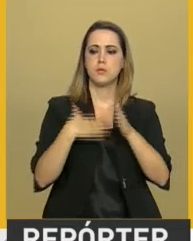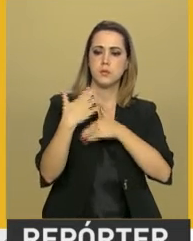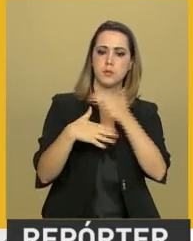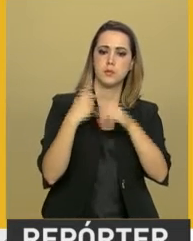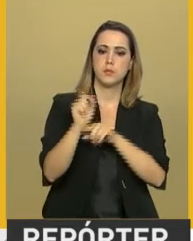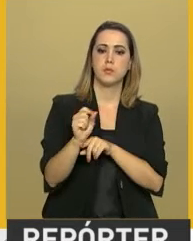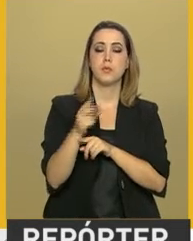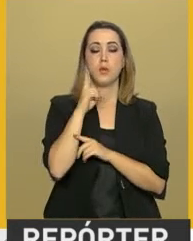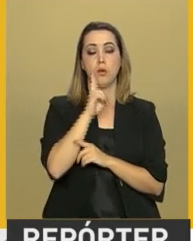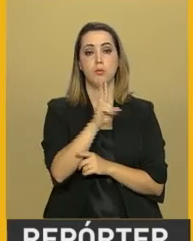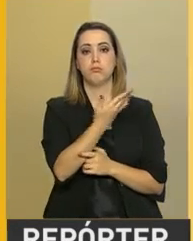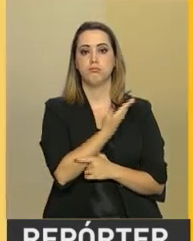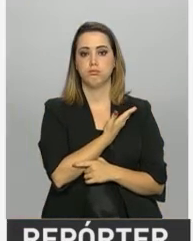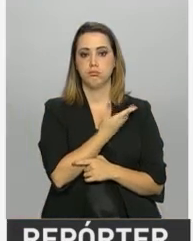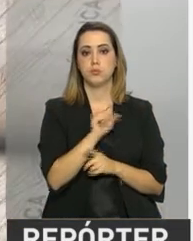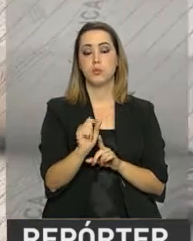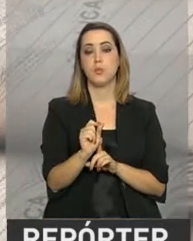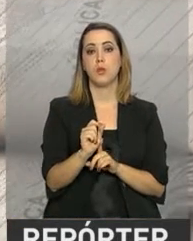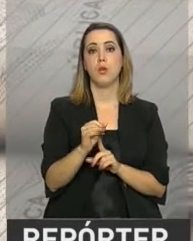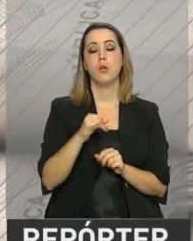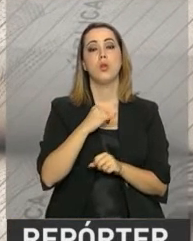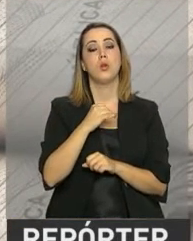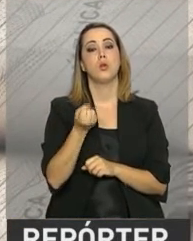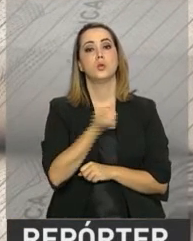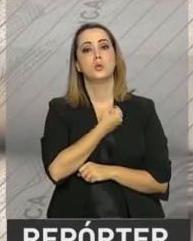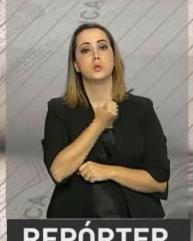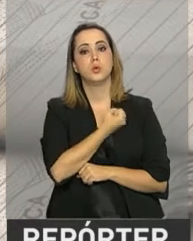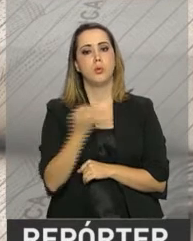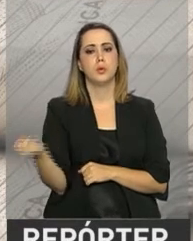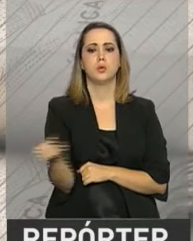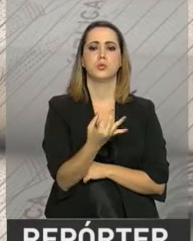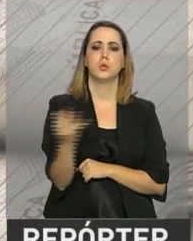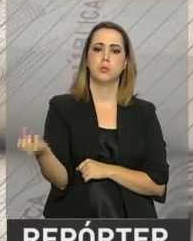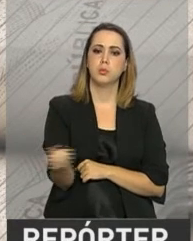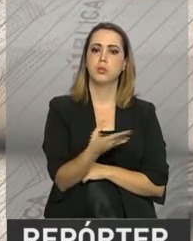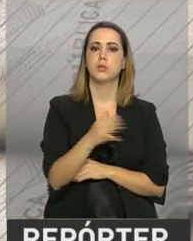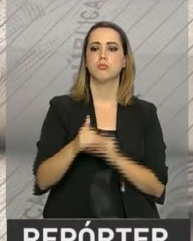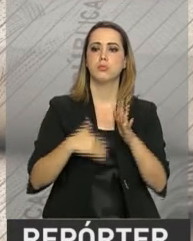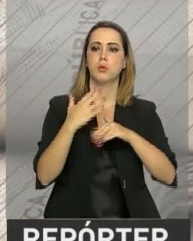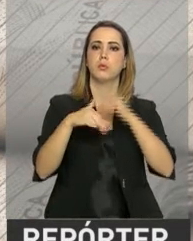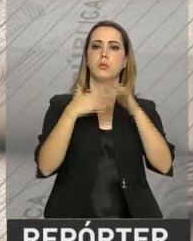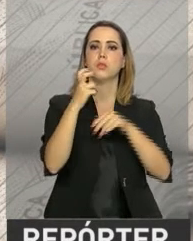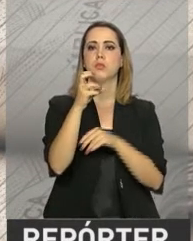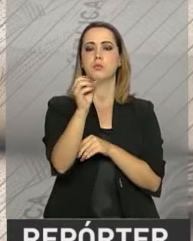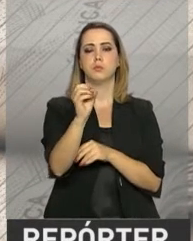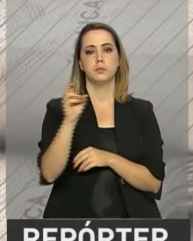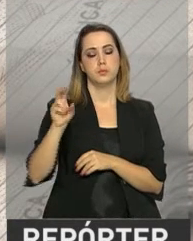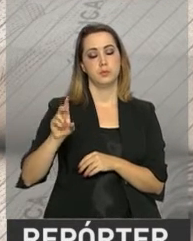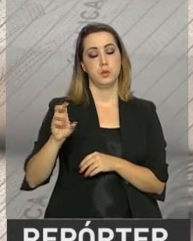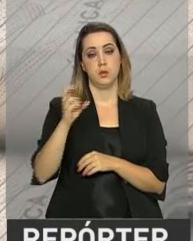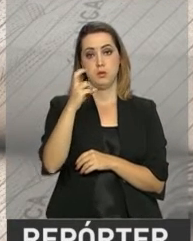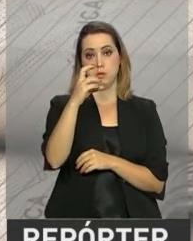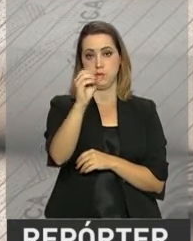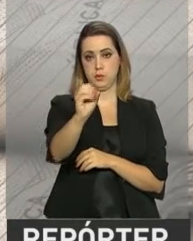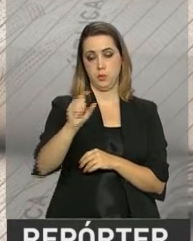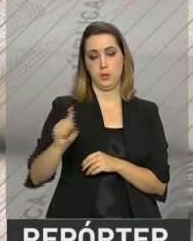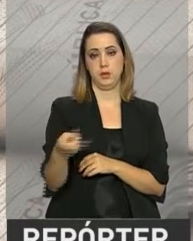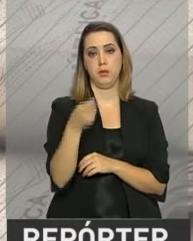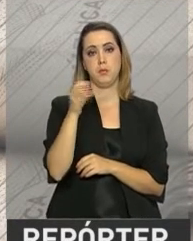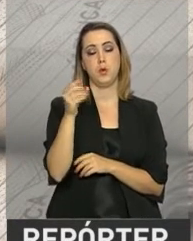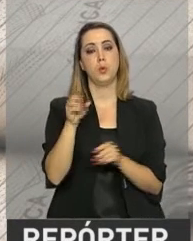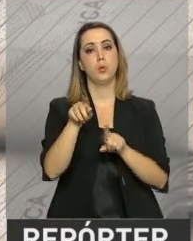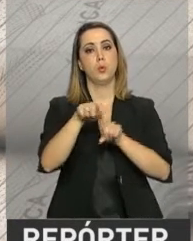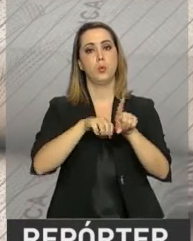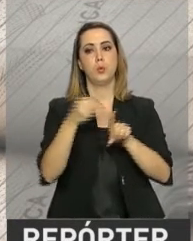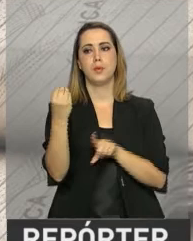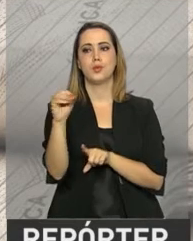site do tesouro nacional o número de investidores cadastrados cresceu em 50 mil em outubro totalizando